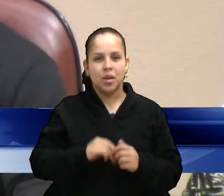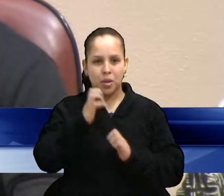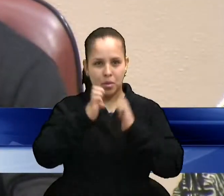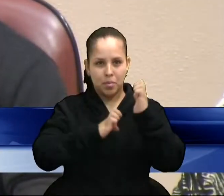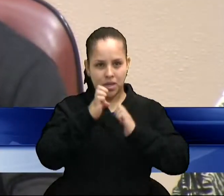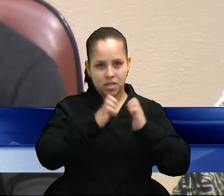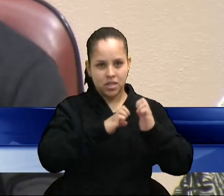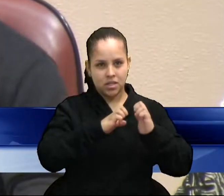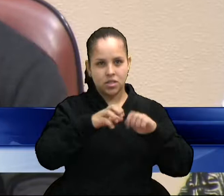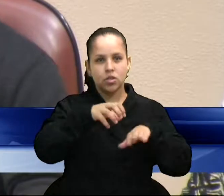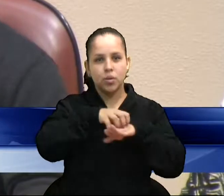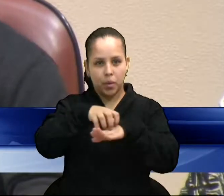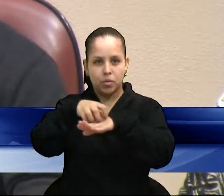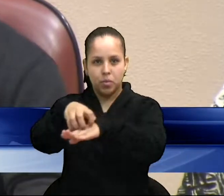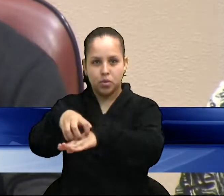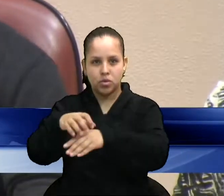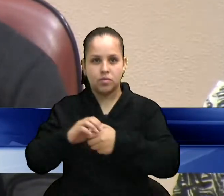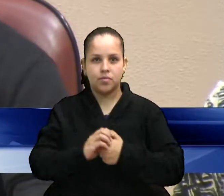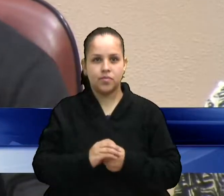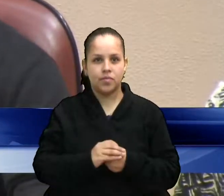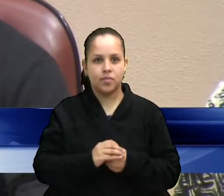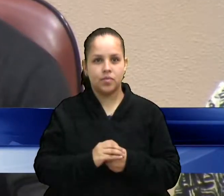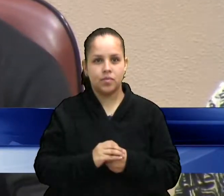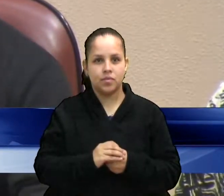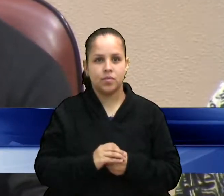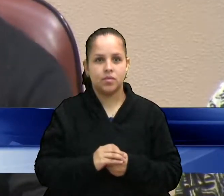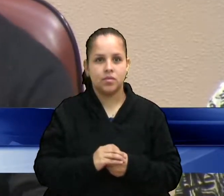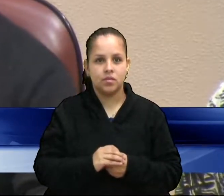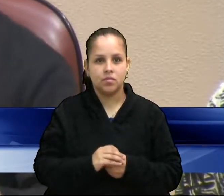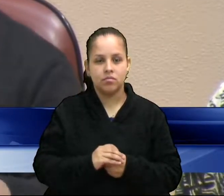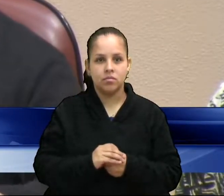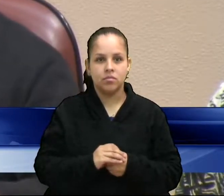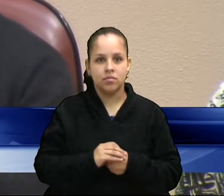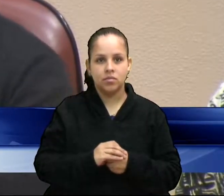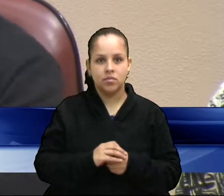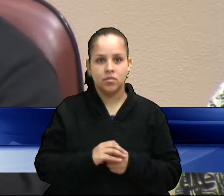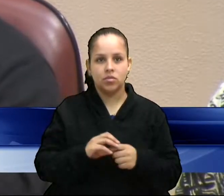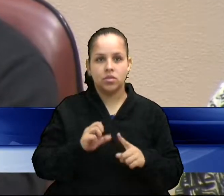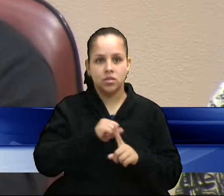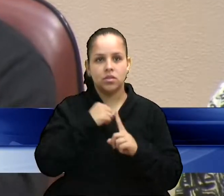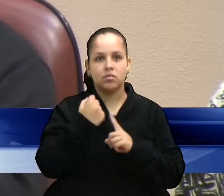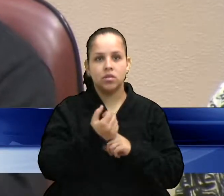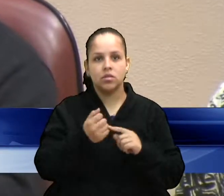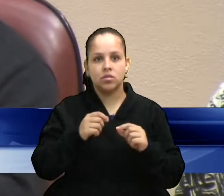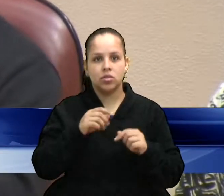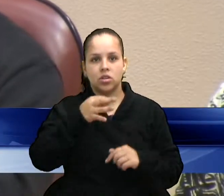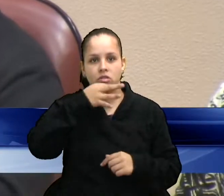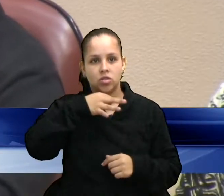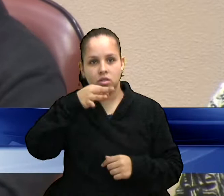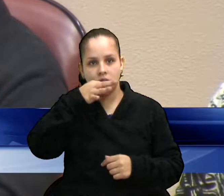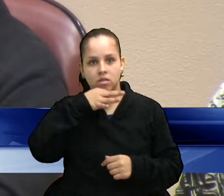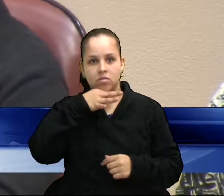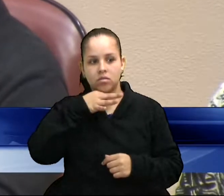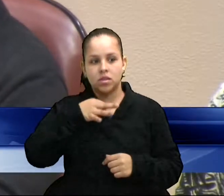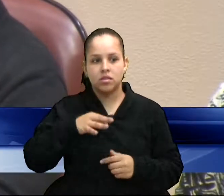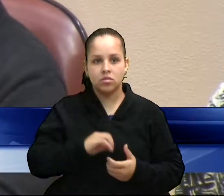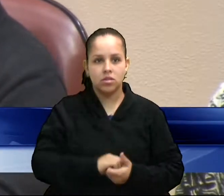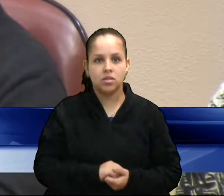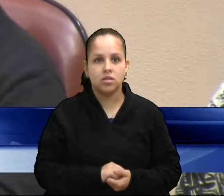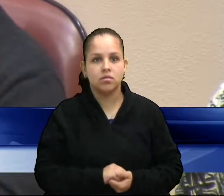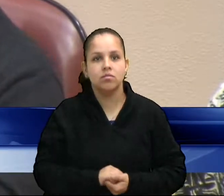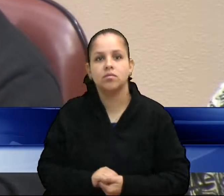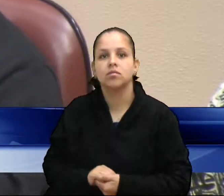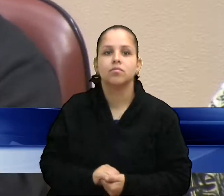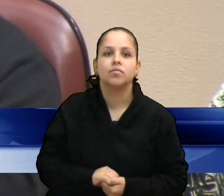da Silva, que representa a Associação Caxiense de Táxi Lotação. Quero dizer, Paulo César, se quiser usar a tribuna também não tem